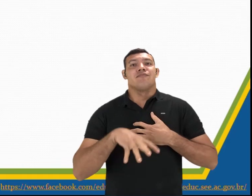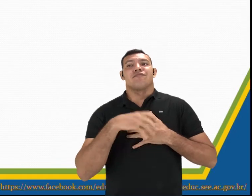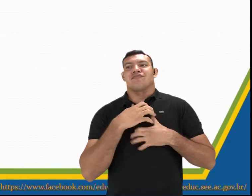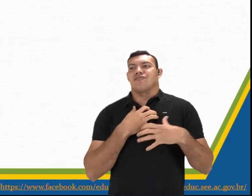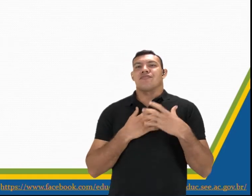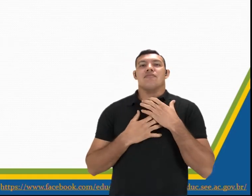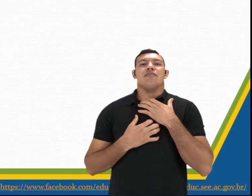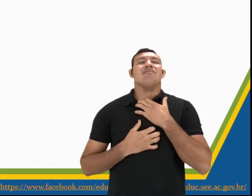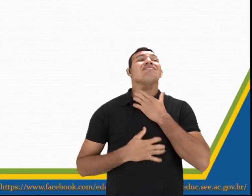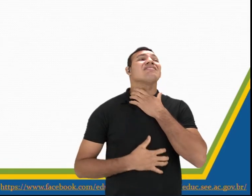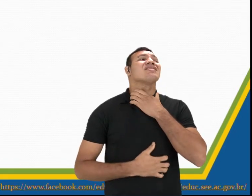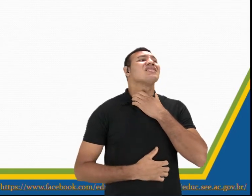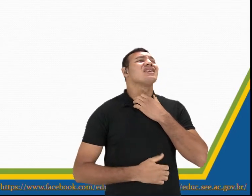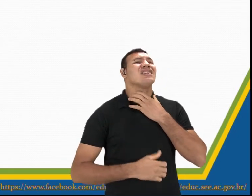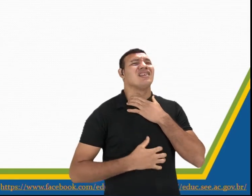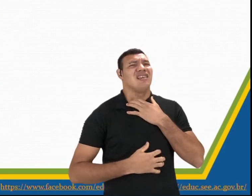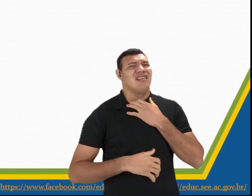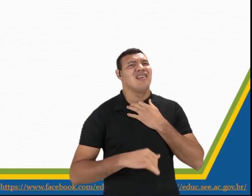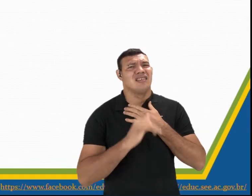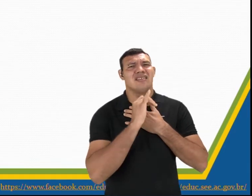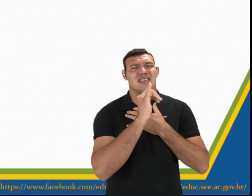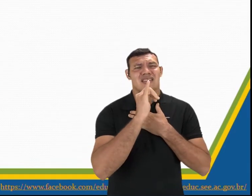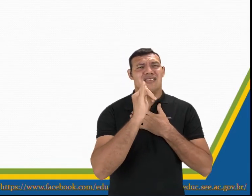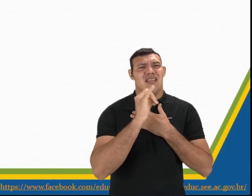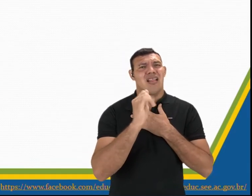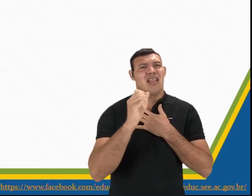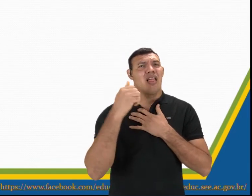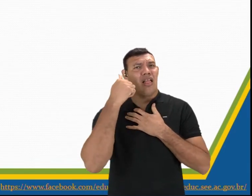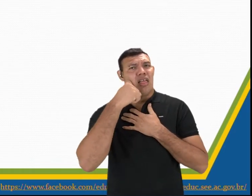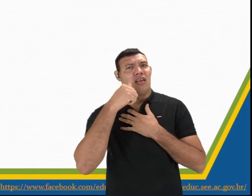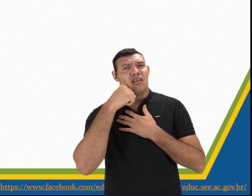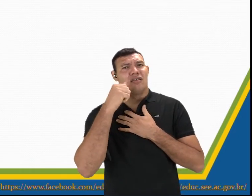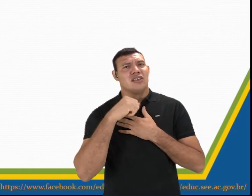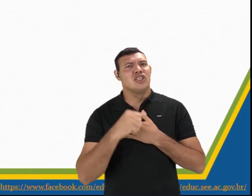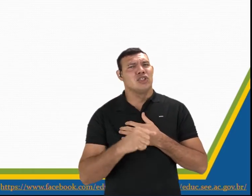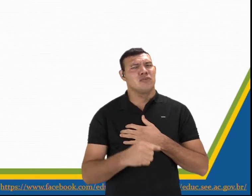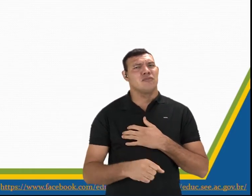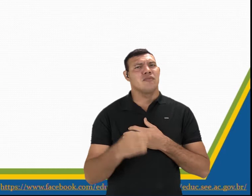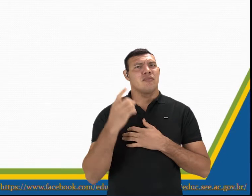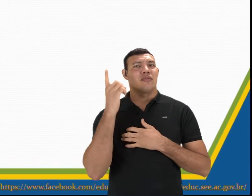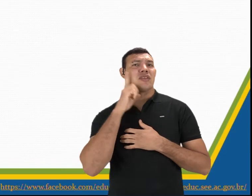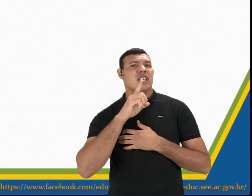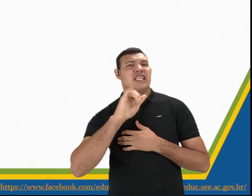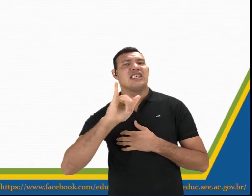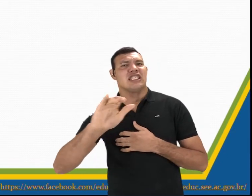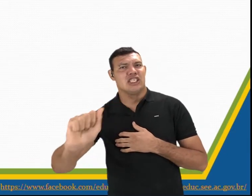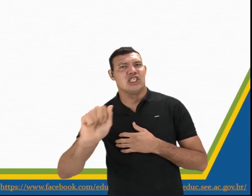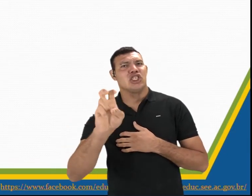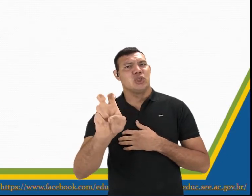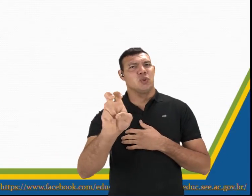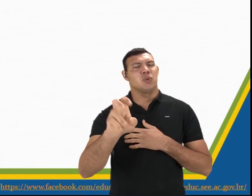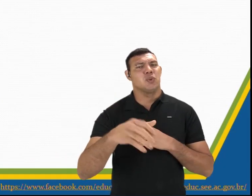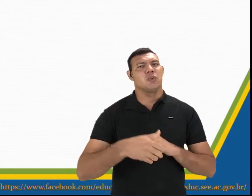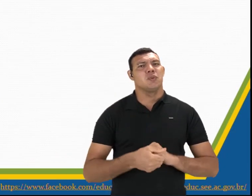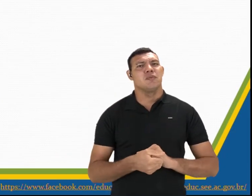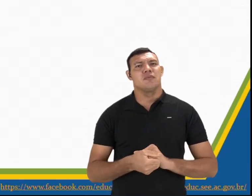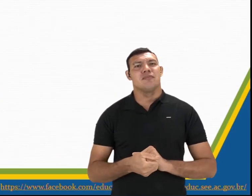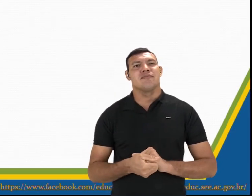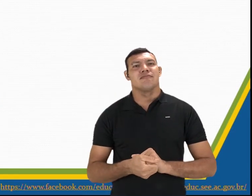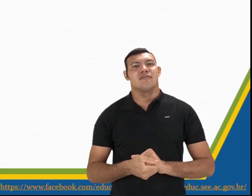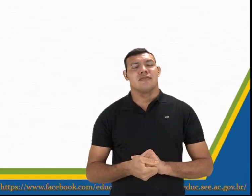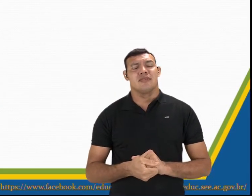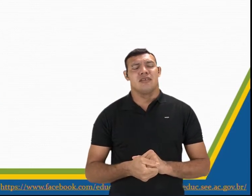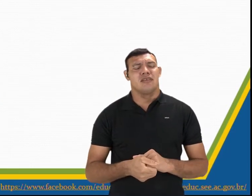não consegue, diz Sandra, que ficou 5 dias internada na unidade de terapia intensiva. Você só fica